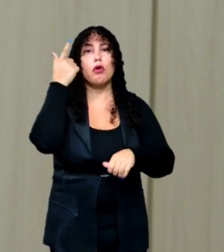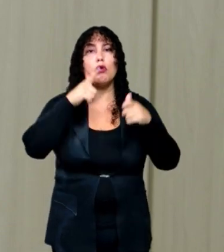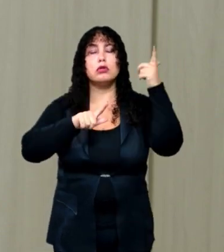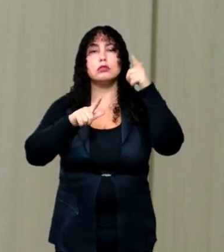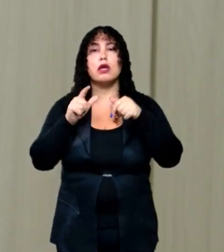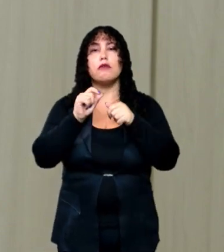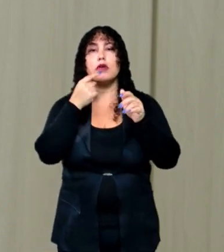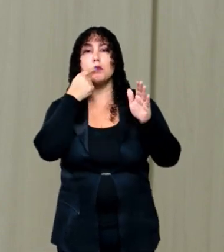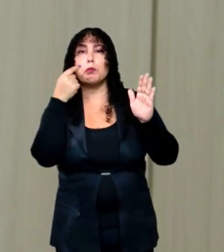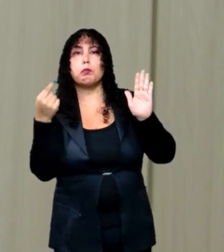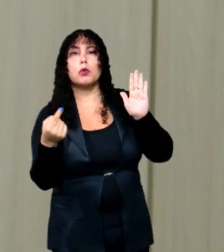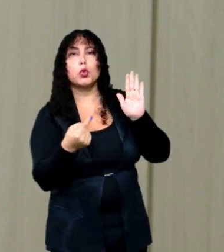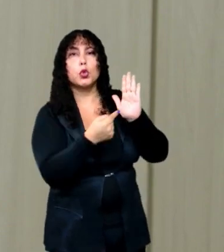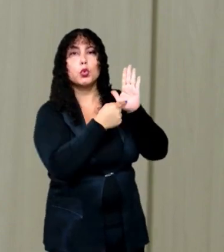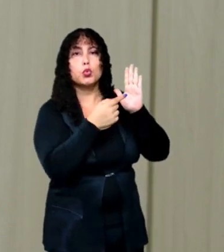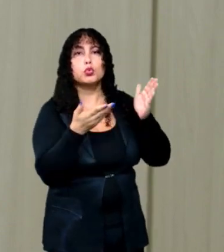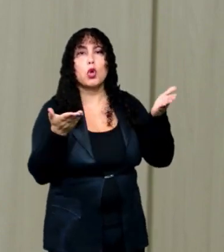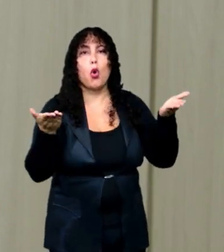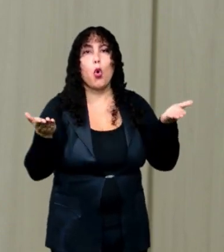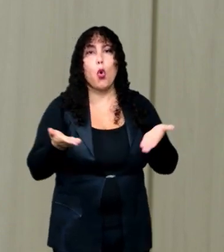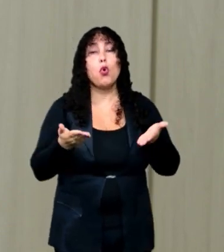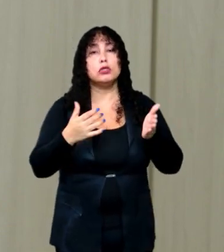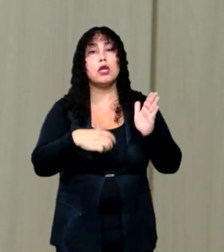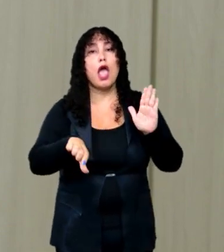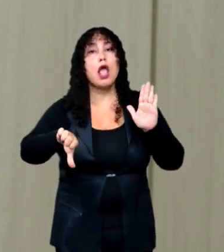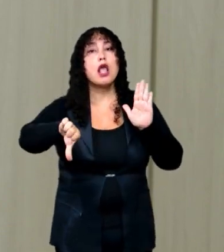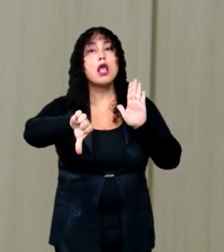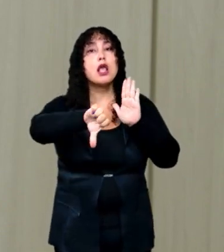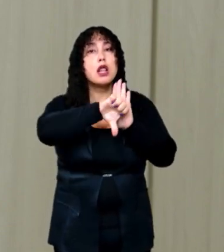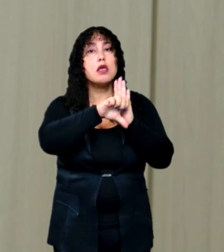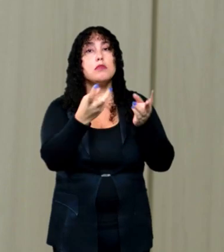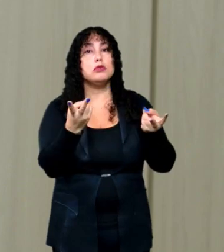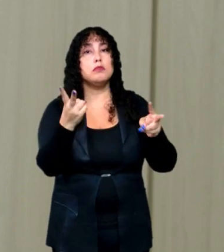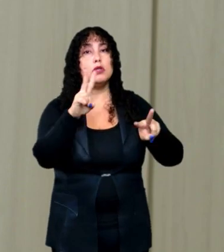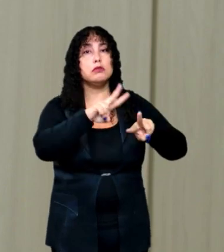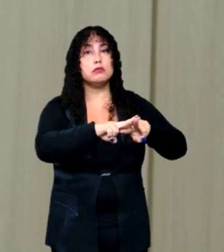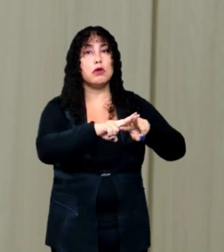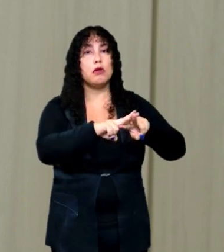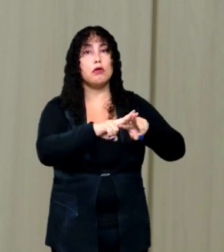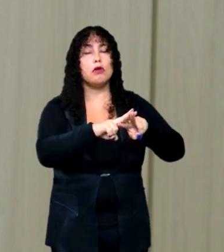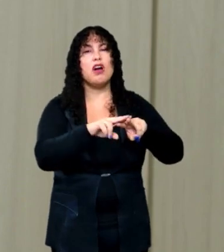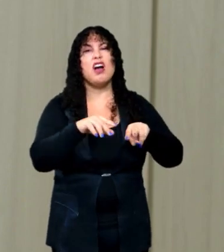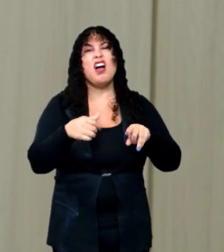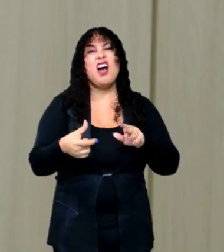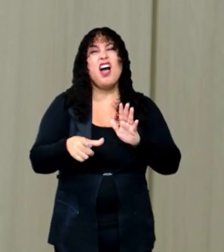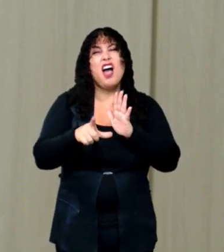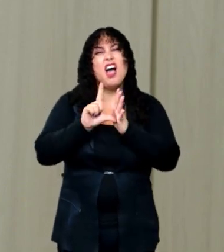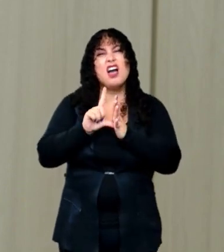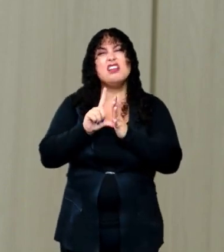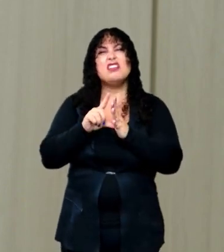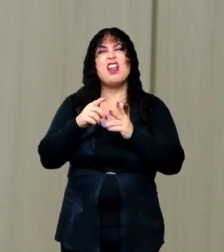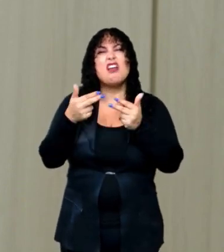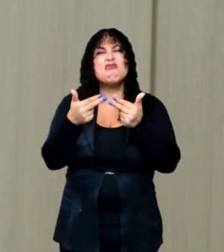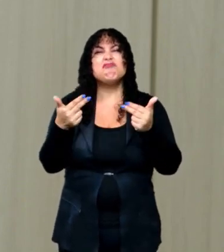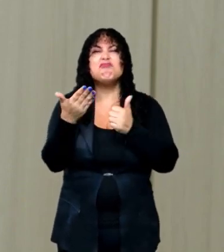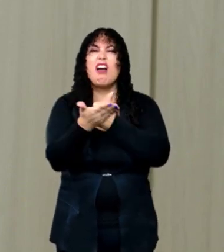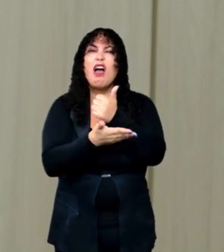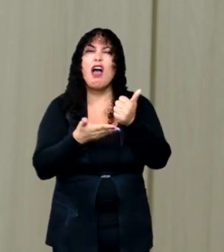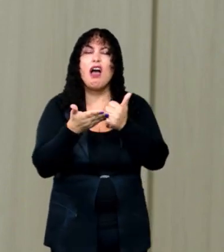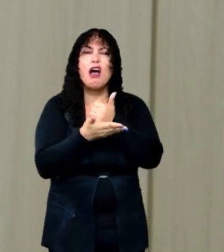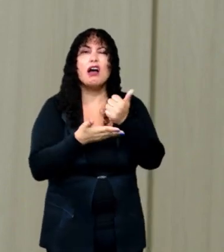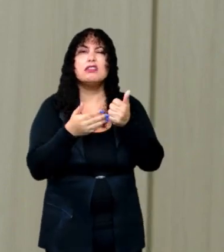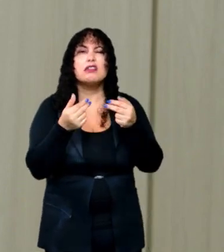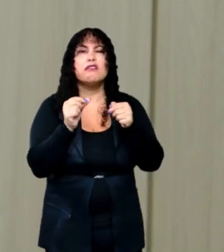fazer essa denúncia. E hoje é crime de prisão. Né? Antes era uma cesta básica, era alguma coisinha que fazia.